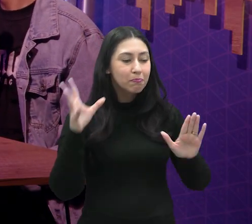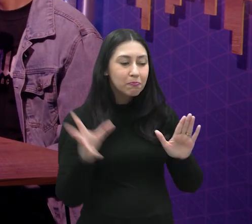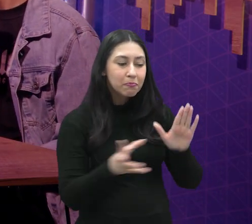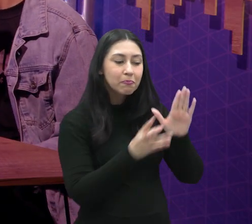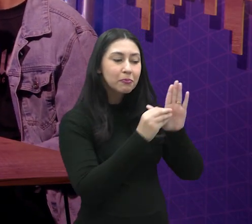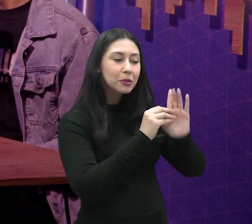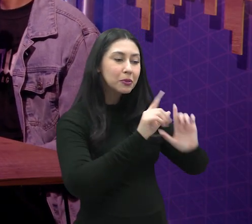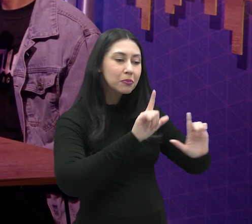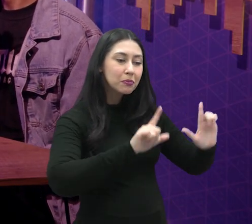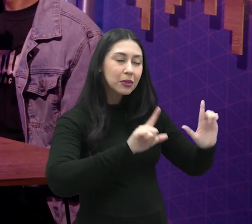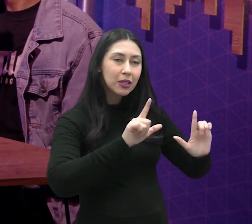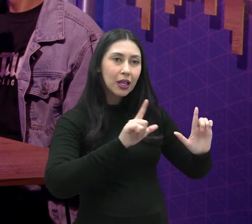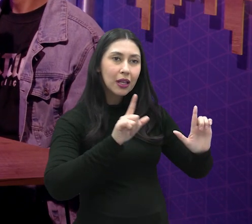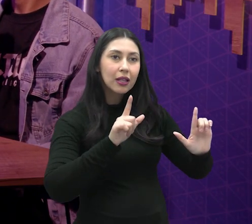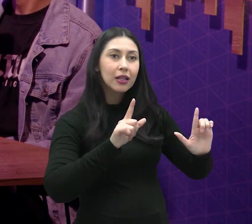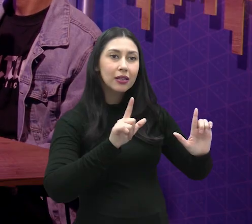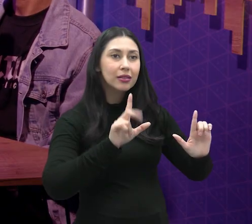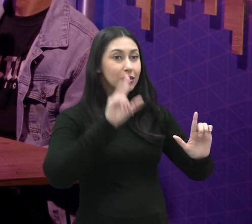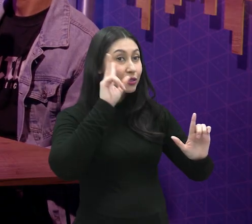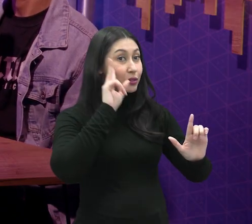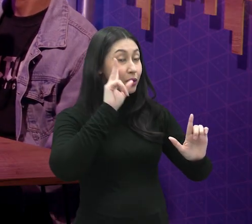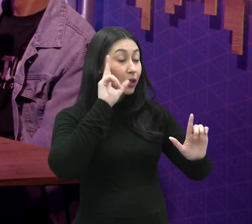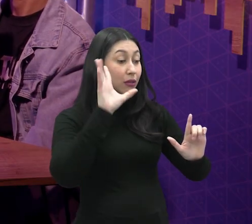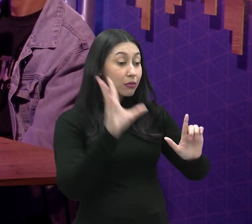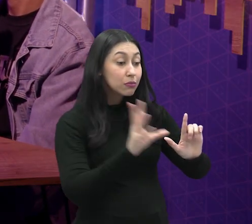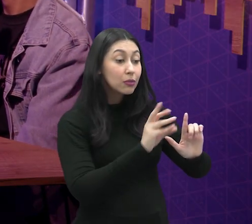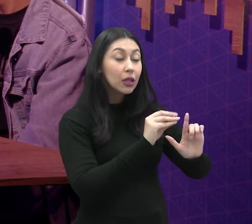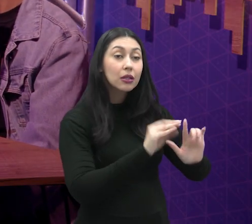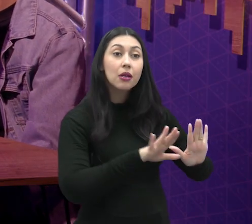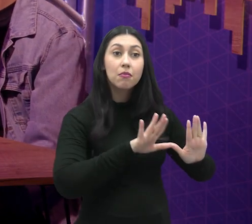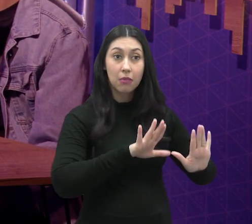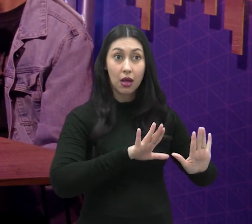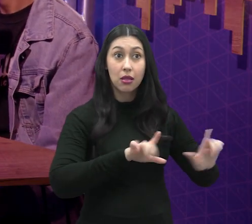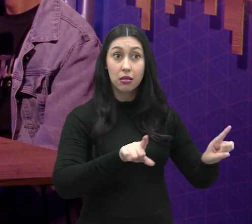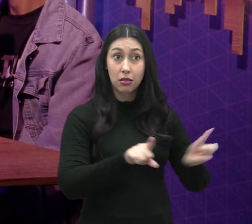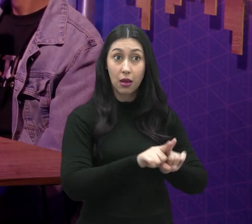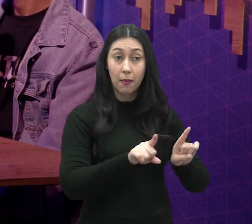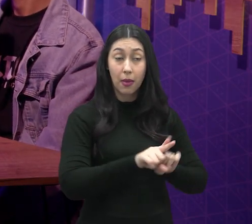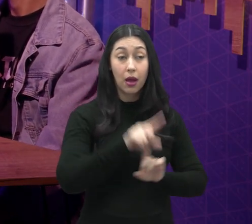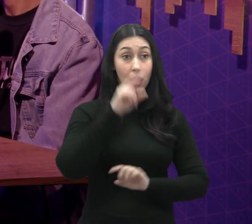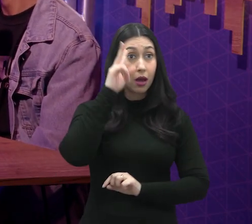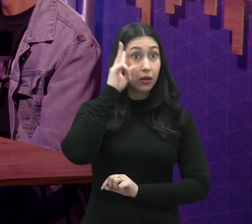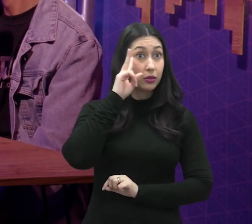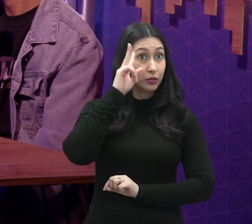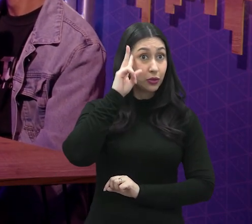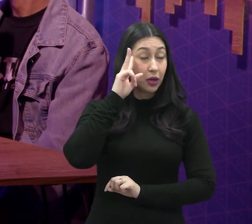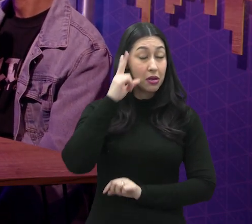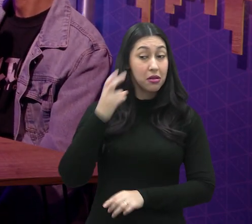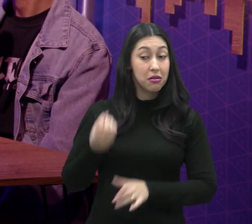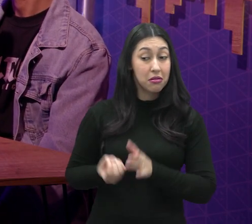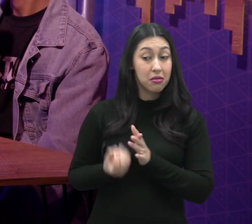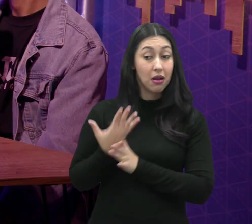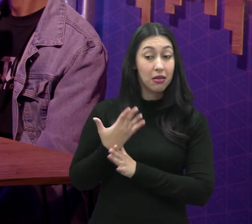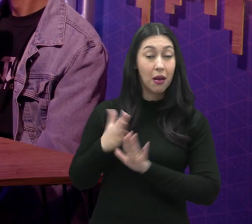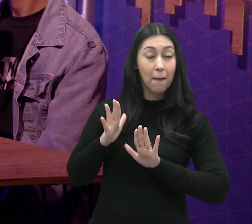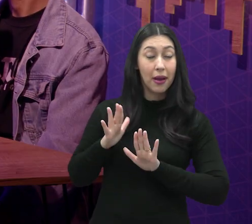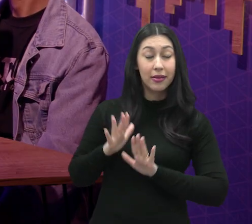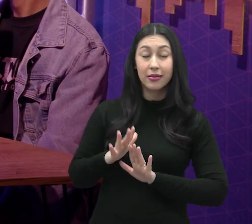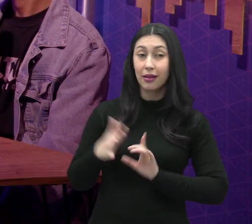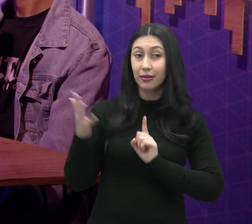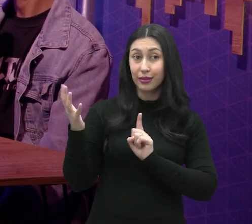ficção mesmo, para as telas, um pouco da nossa história, o quanto essas histórias também, que são histórias criadas,